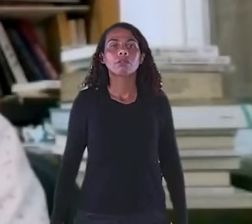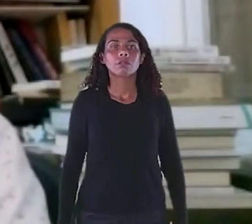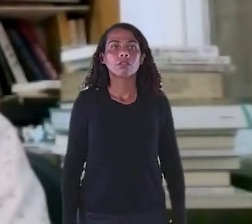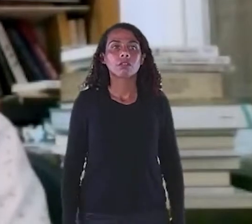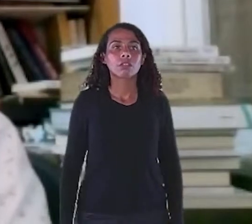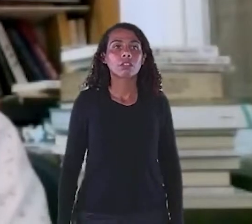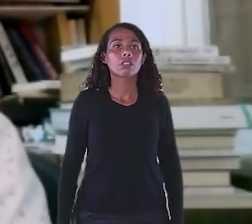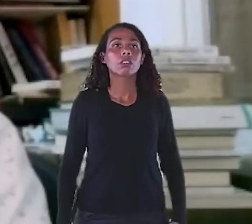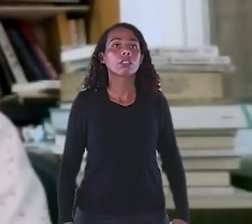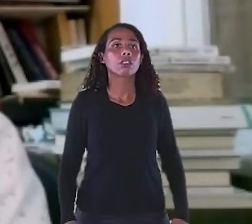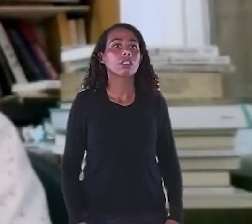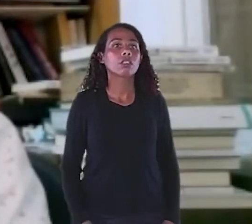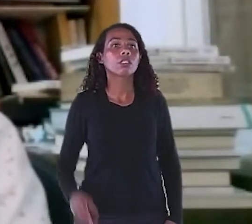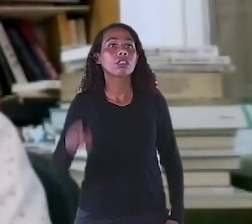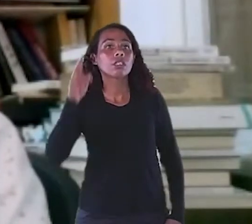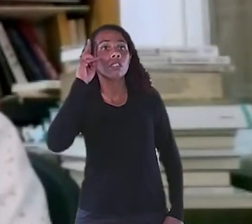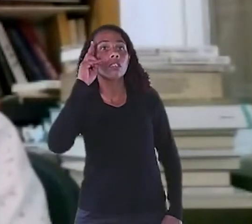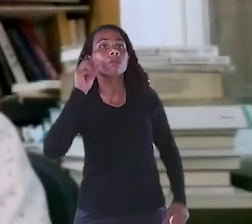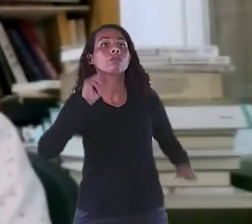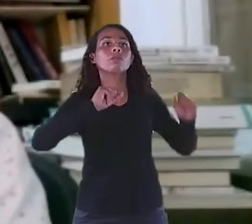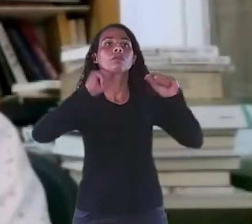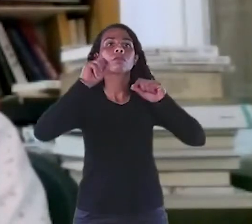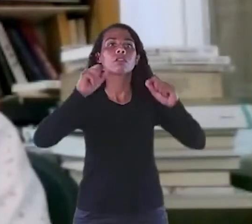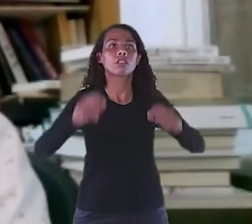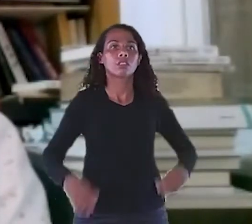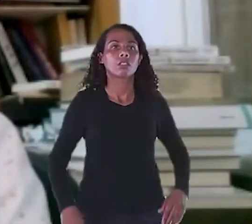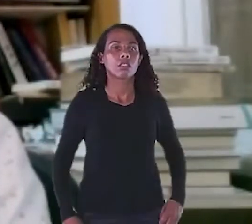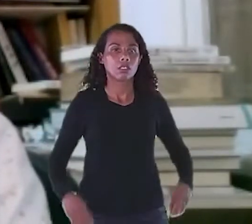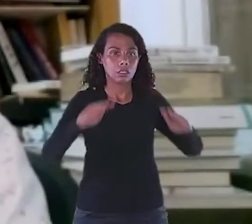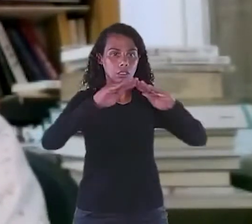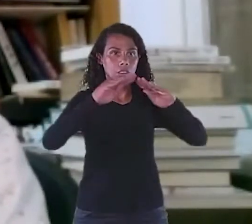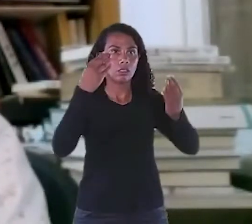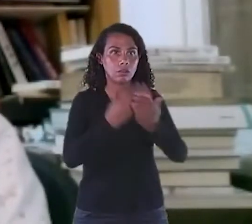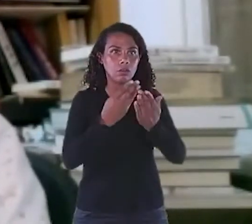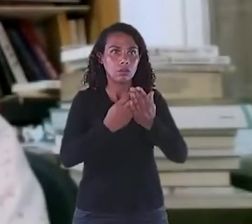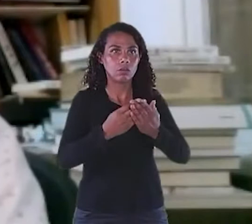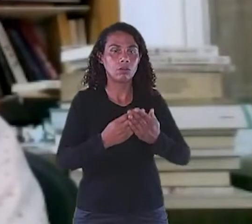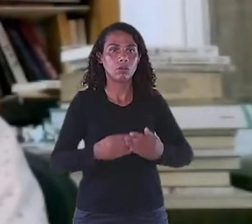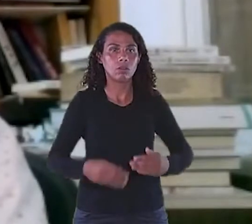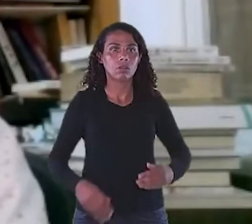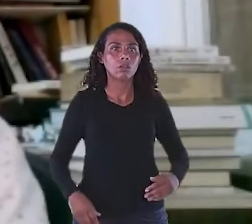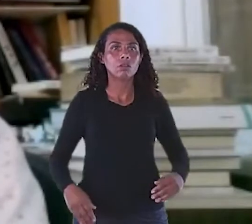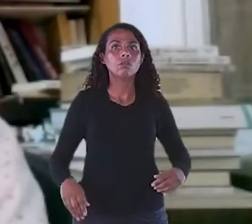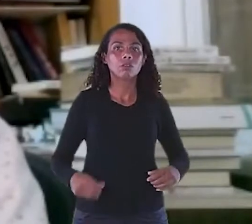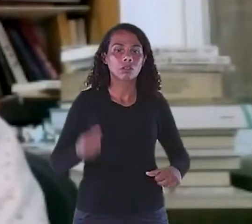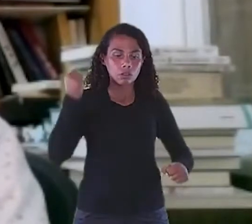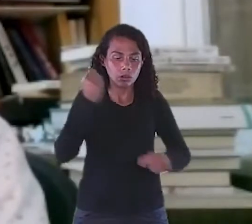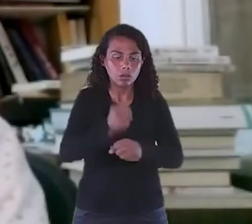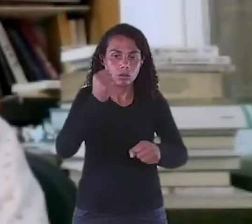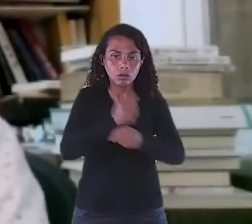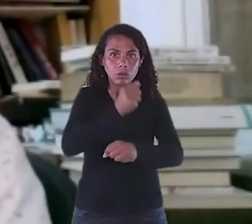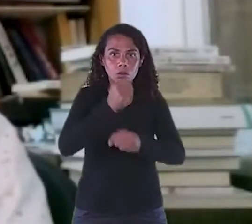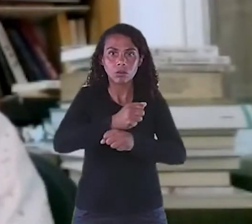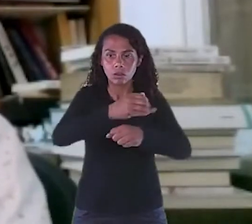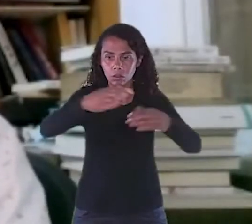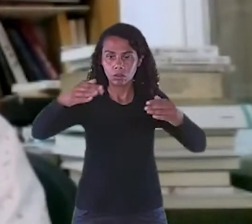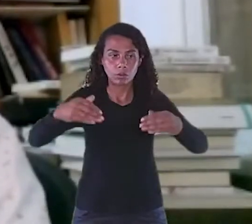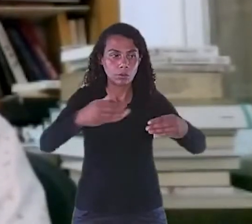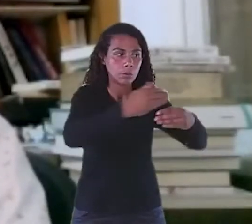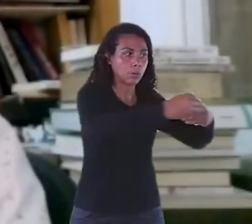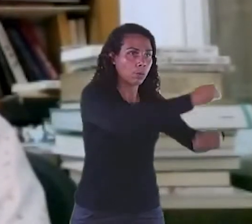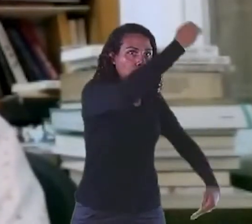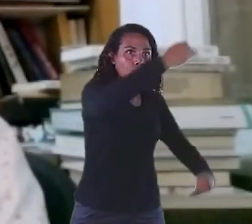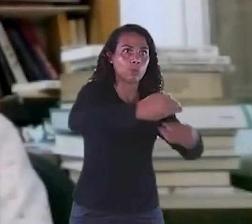colégio, né? E o quadro de inspetores de disciplina era o mesmo do